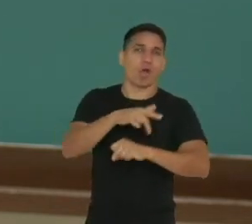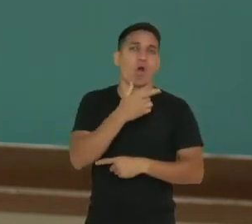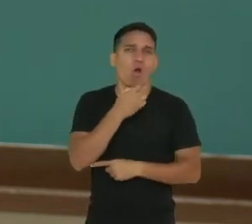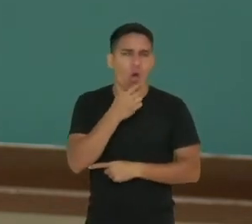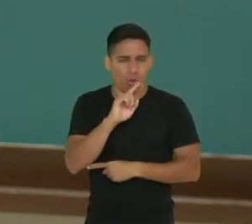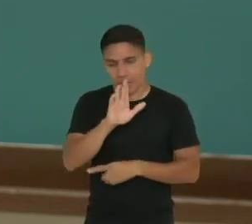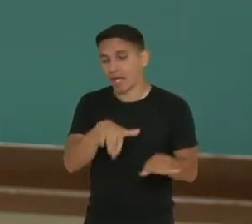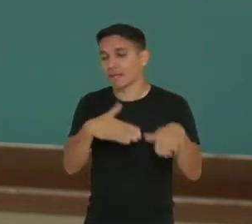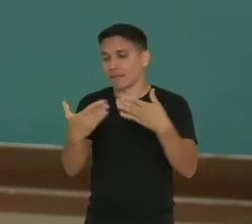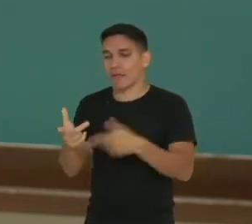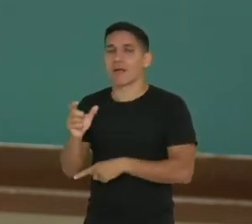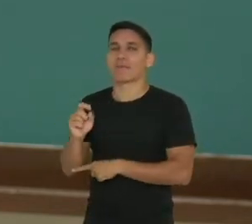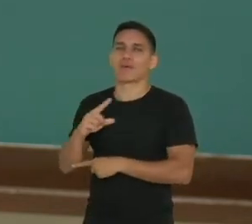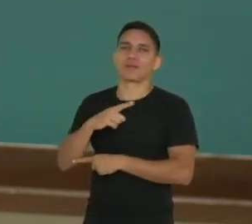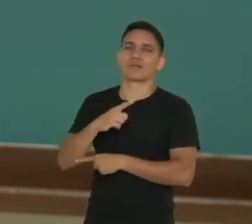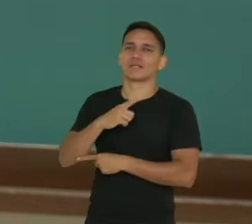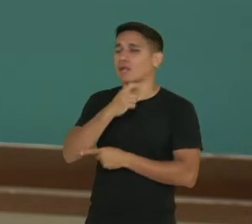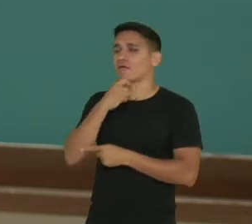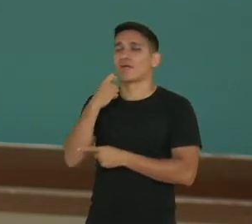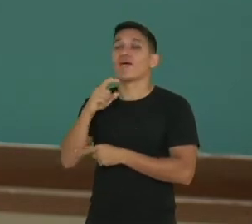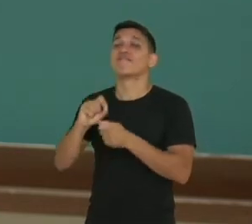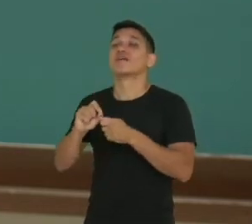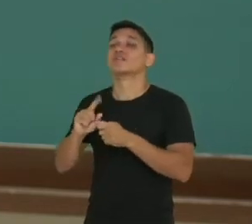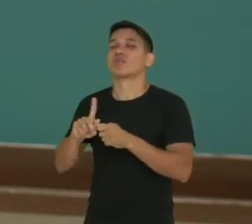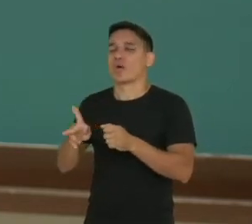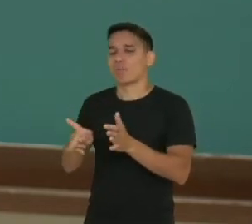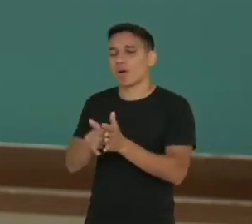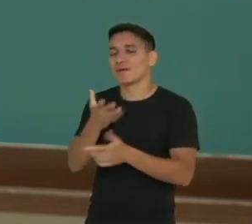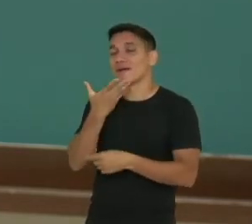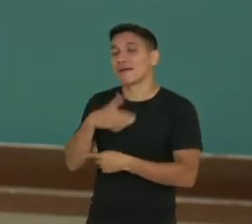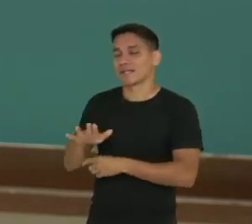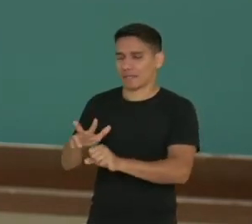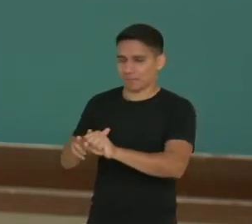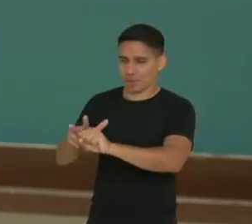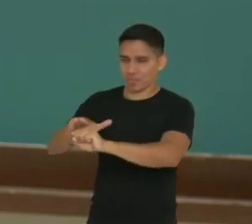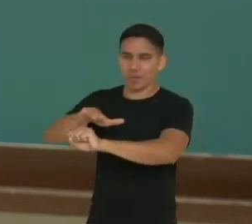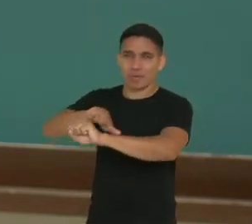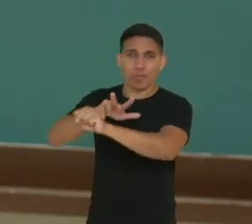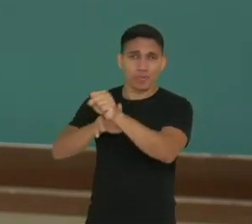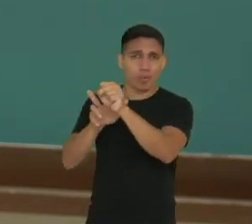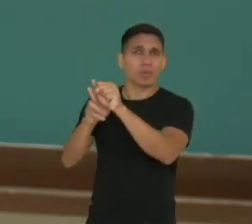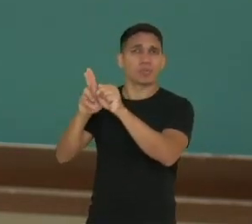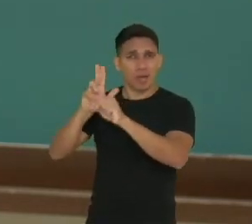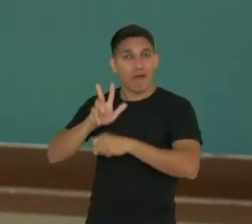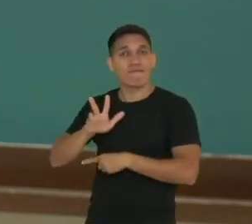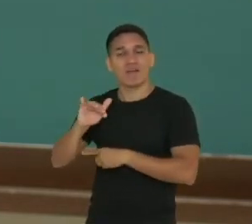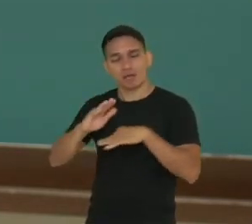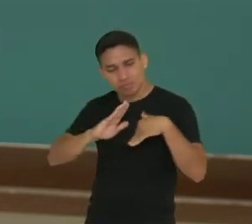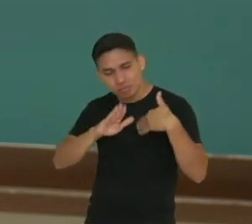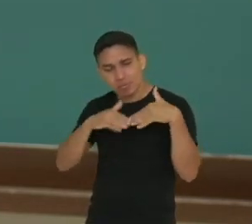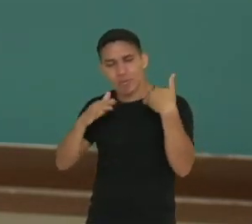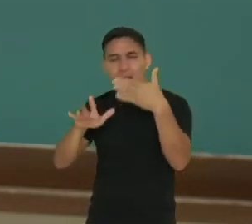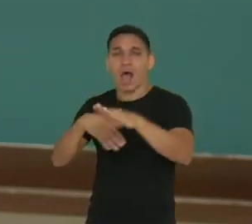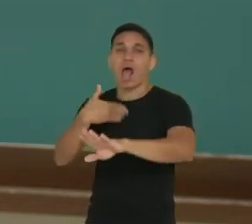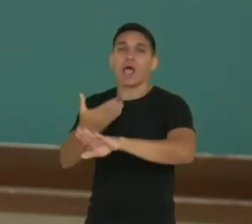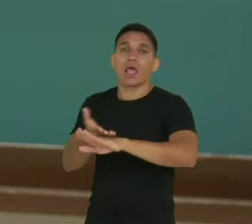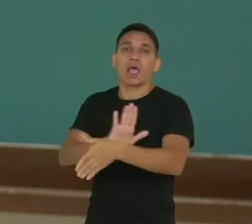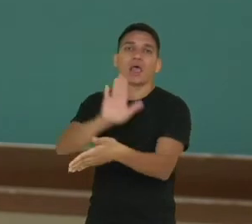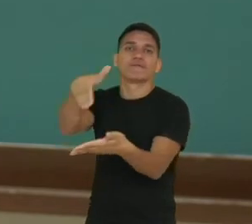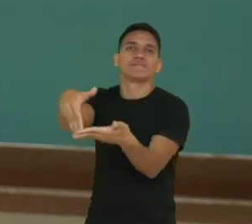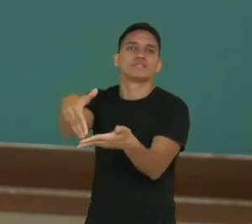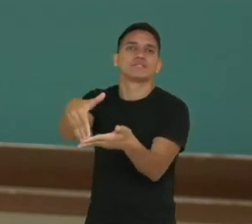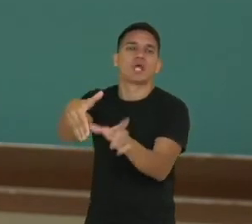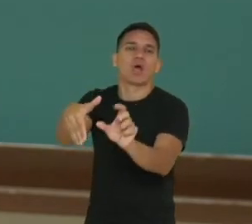na sequência o barbeiro faz o corte ali ao menino, né? E assim vai se desenvolvendo até chegar nessa parte